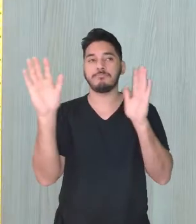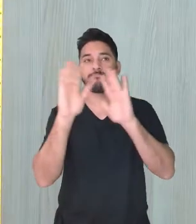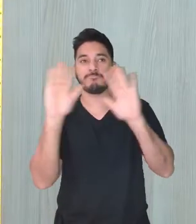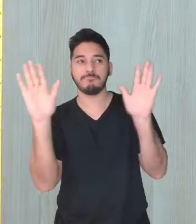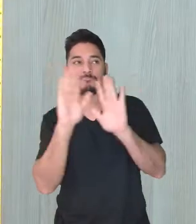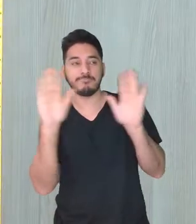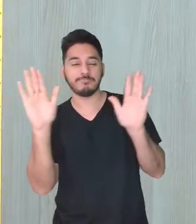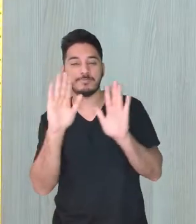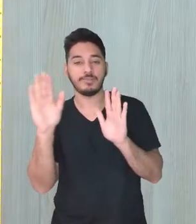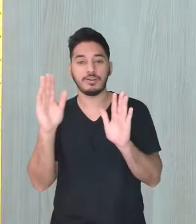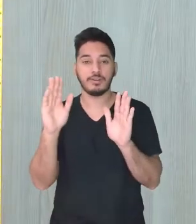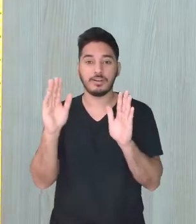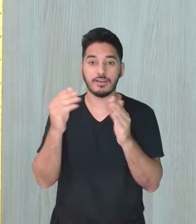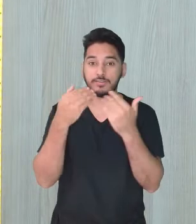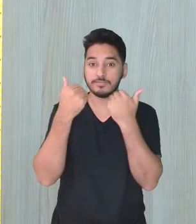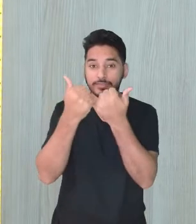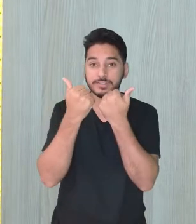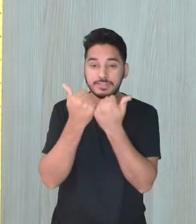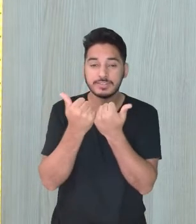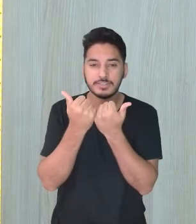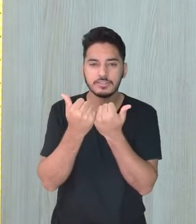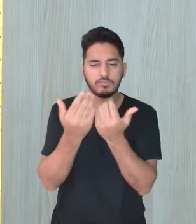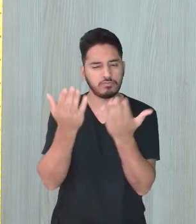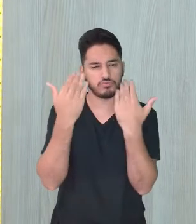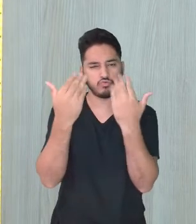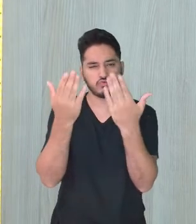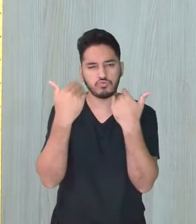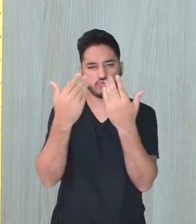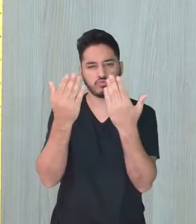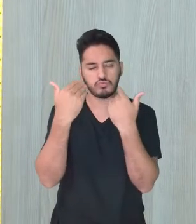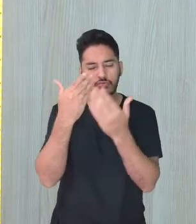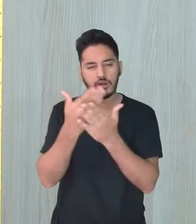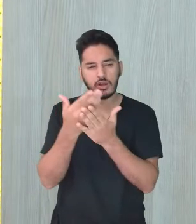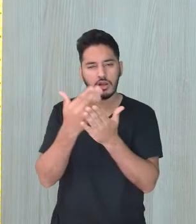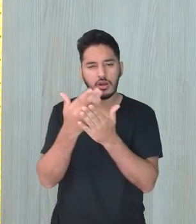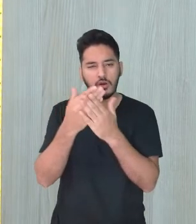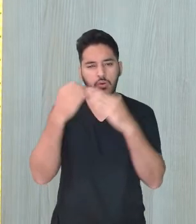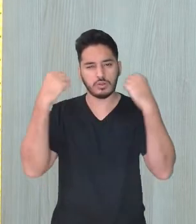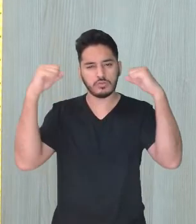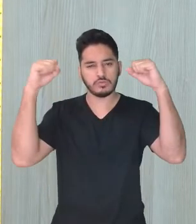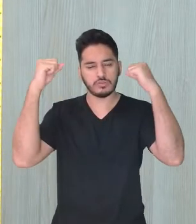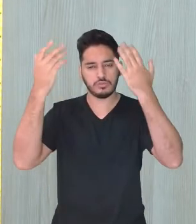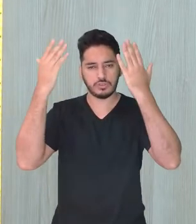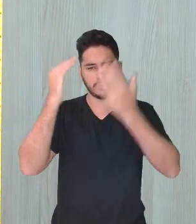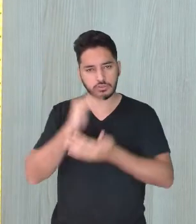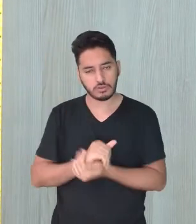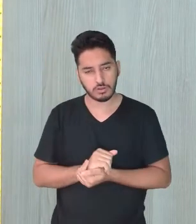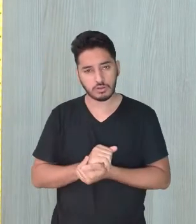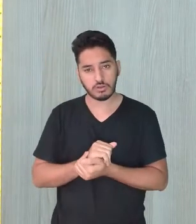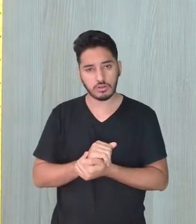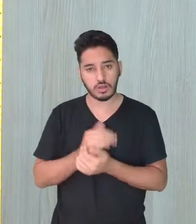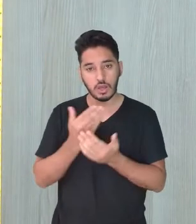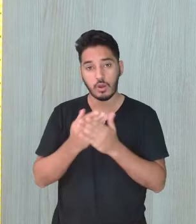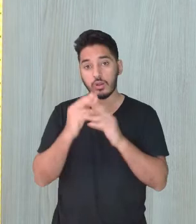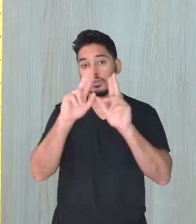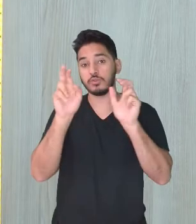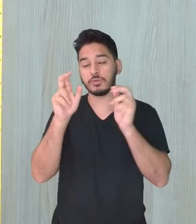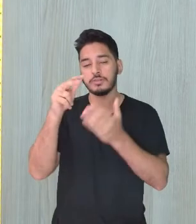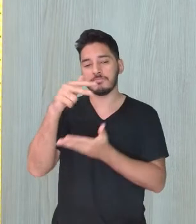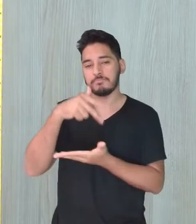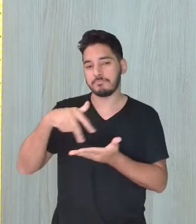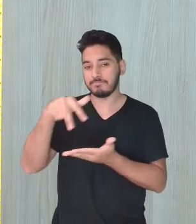professor Heleno. Oi, gente! Chega mais aqui para essa aula de Educação Física, aula sobre dança,